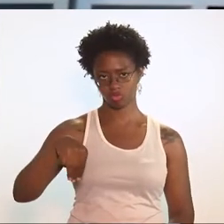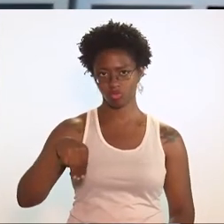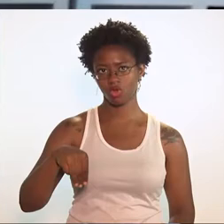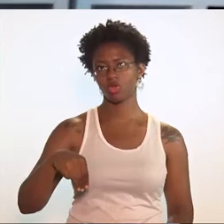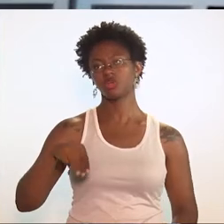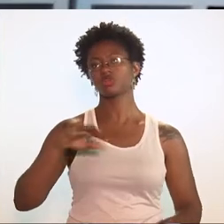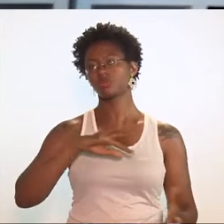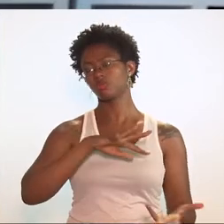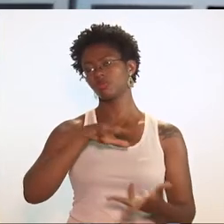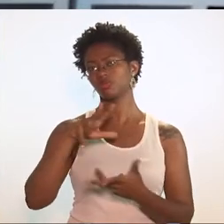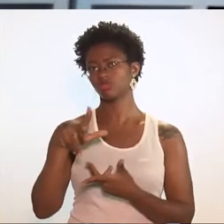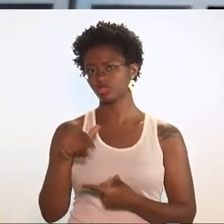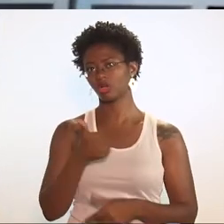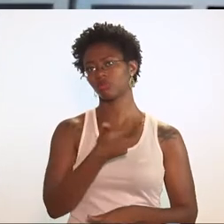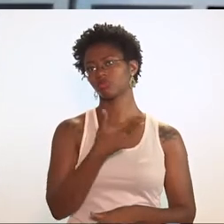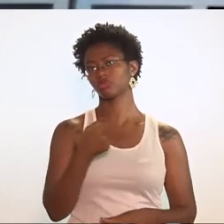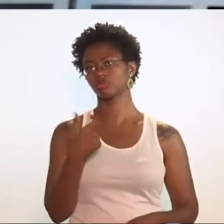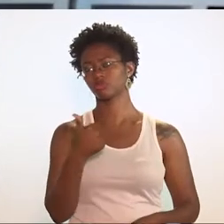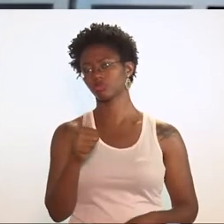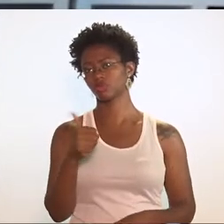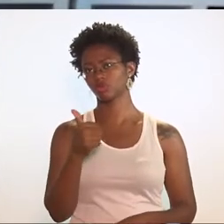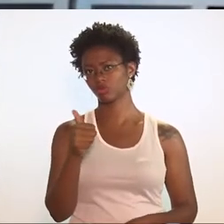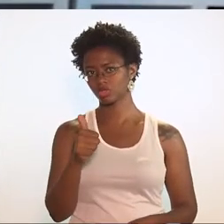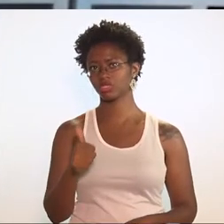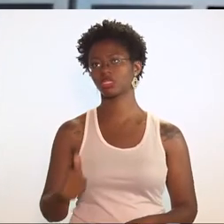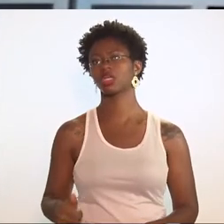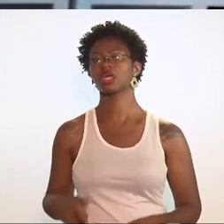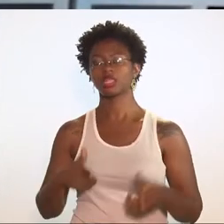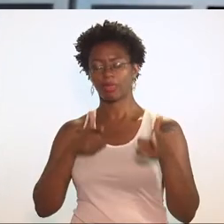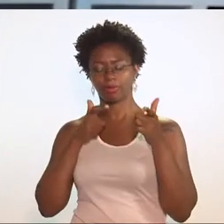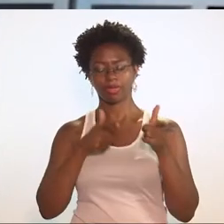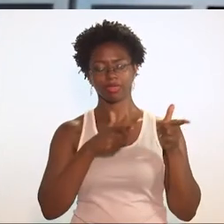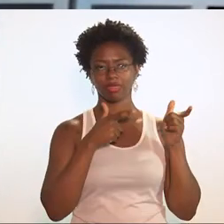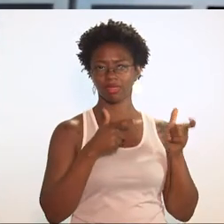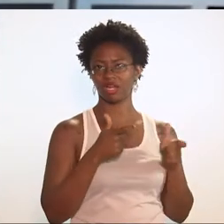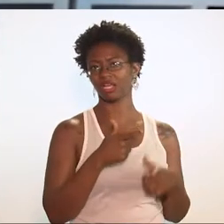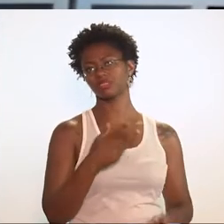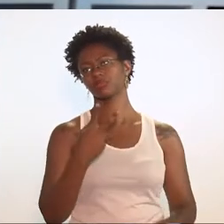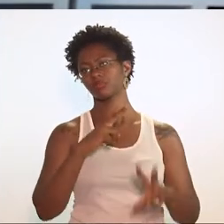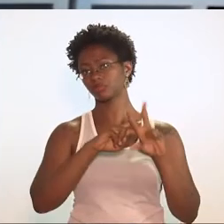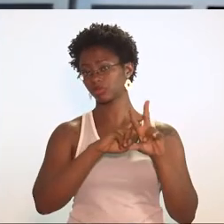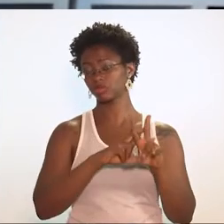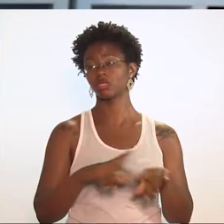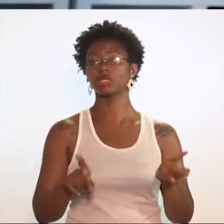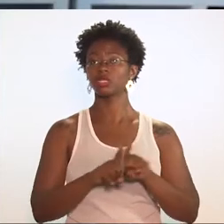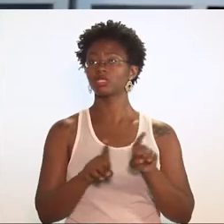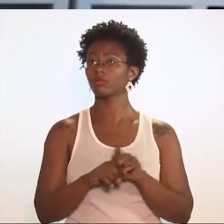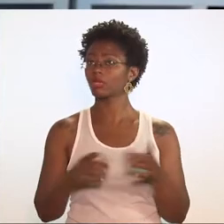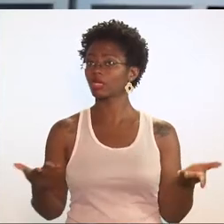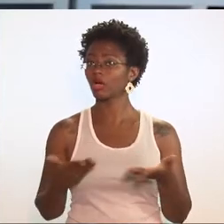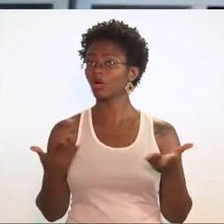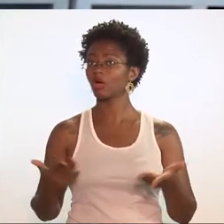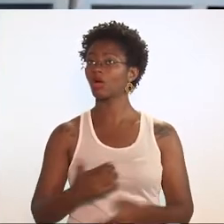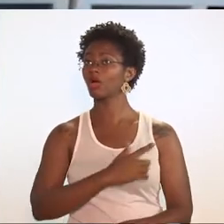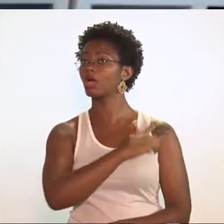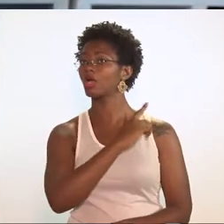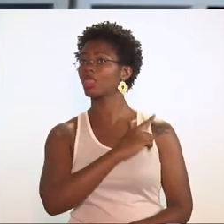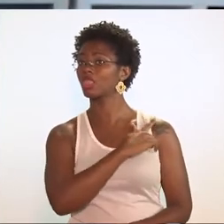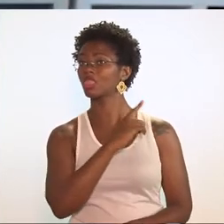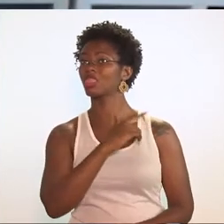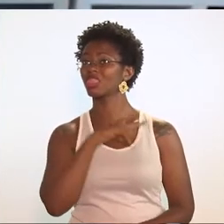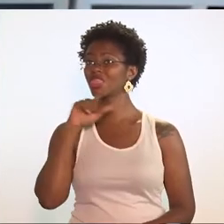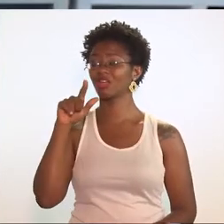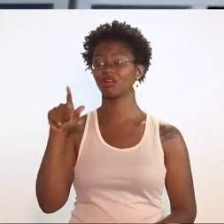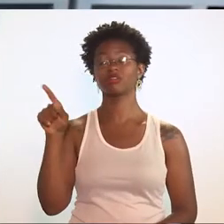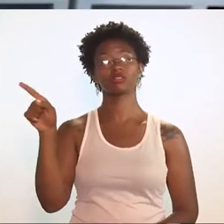Dakar, Senegal, em 2011, em que apresentou projetos da Escola Olodum. No momento, está gerenciando o projeto